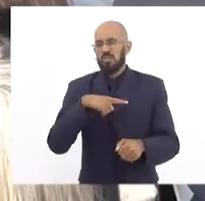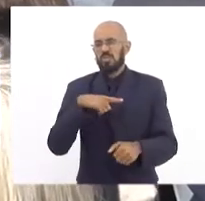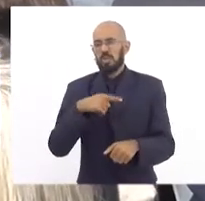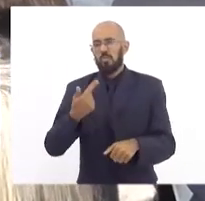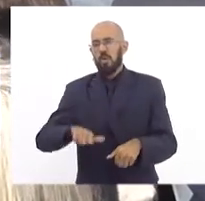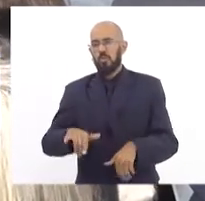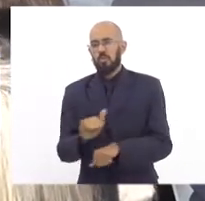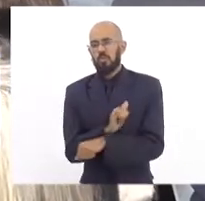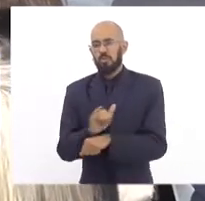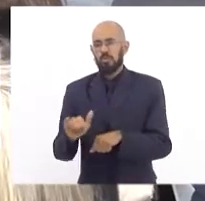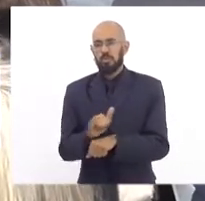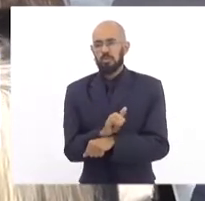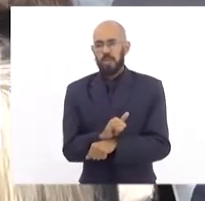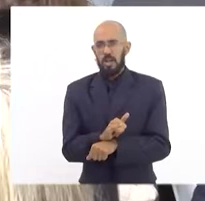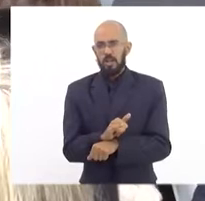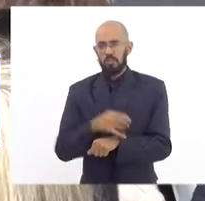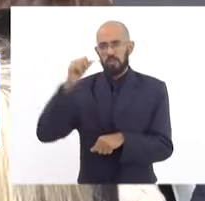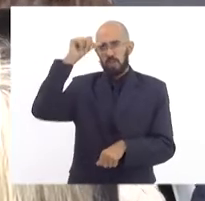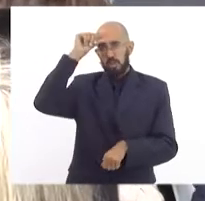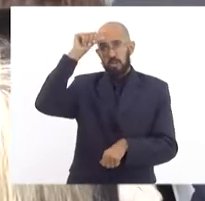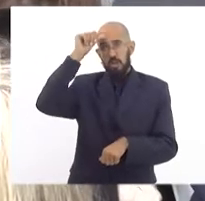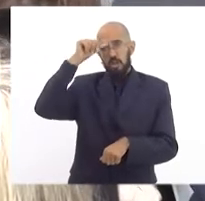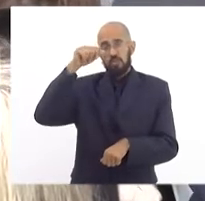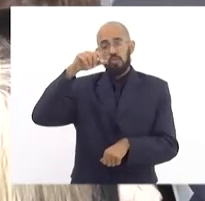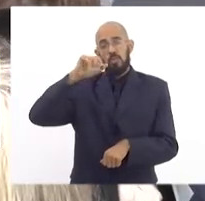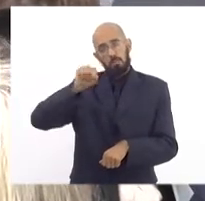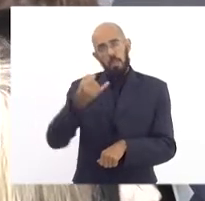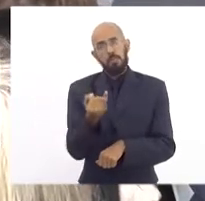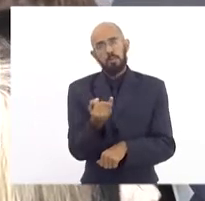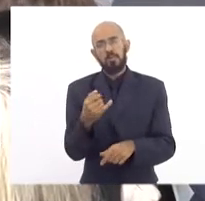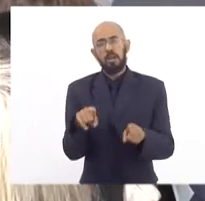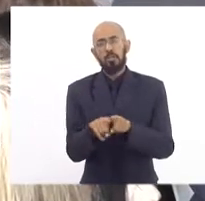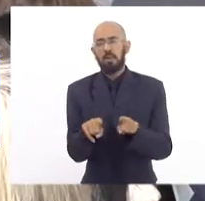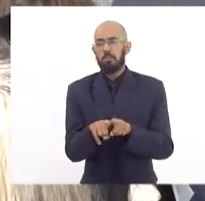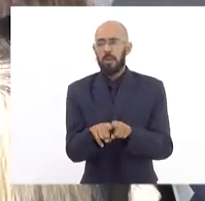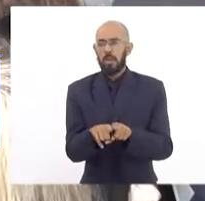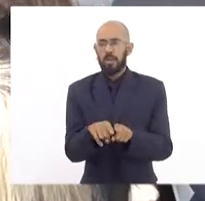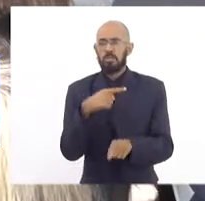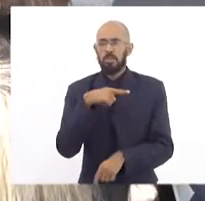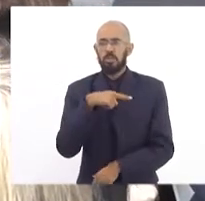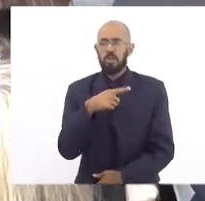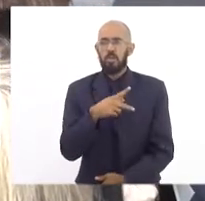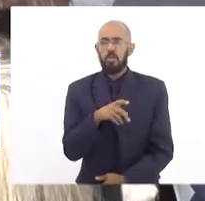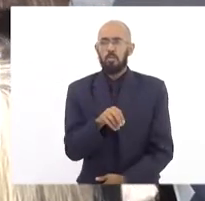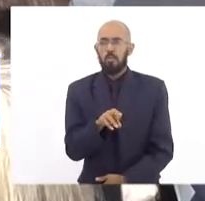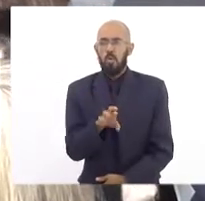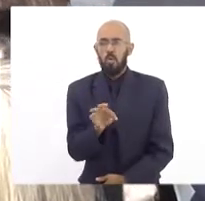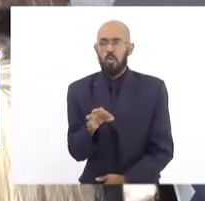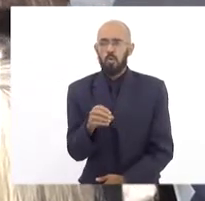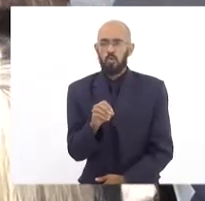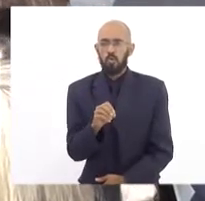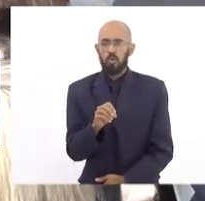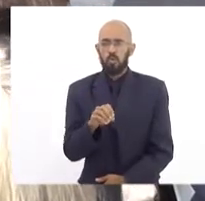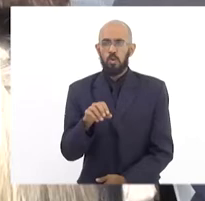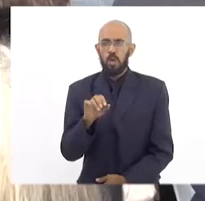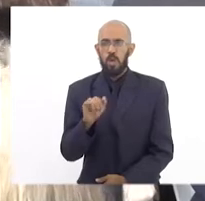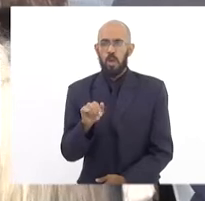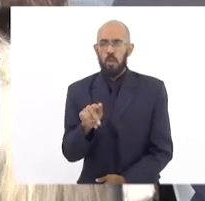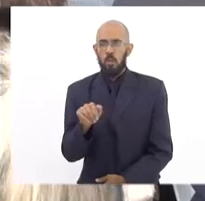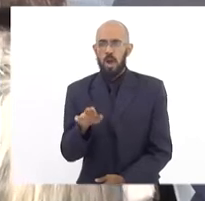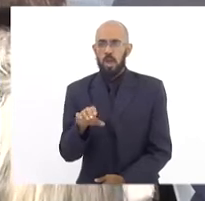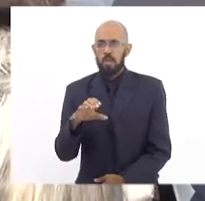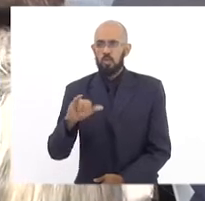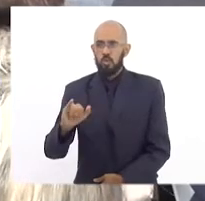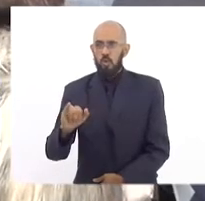janela, governador, de oportunidades. Temos o Porto do Açu, temos o Porto de Itaguaí e uma planta